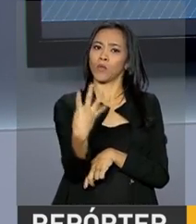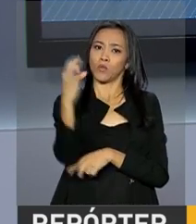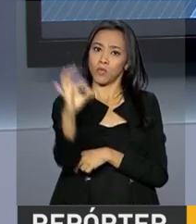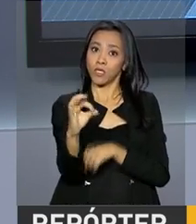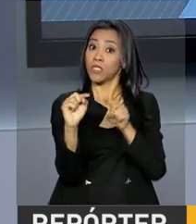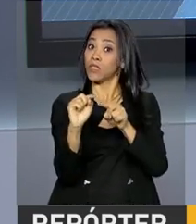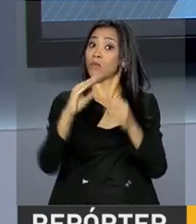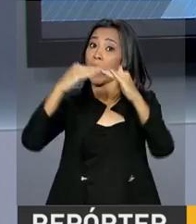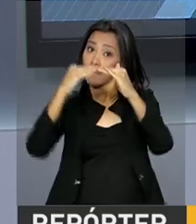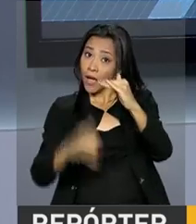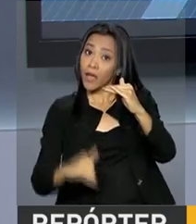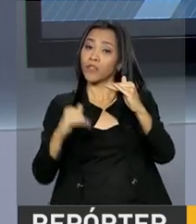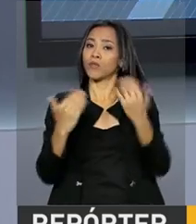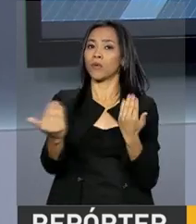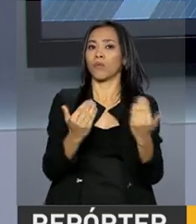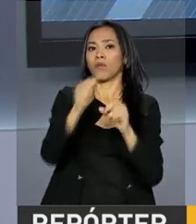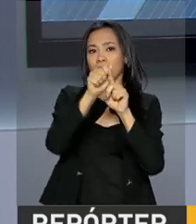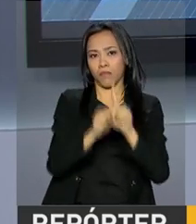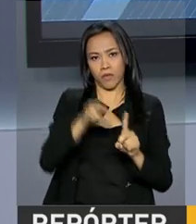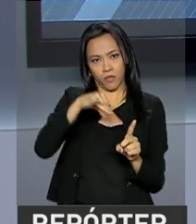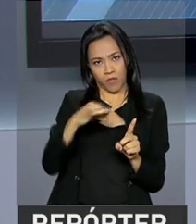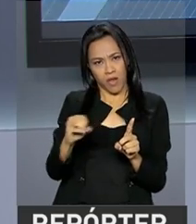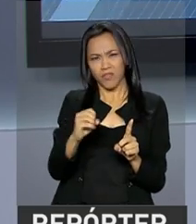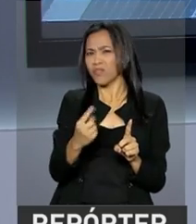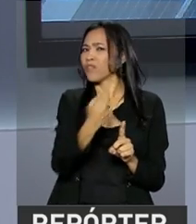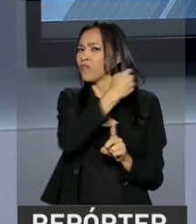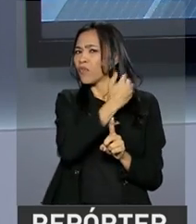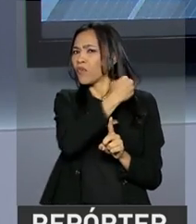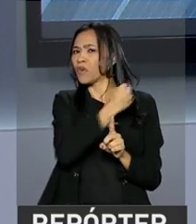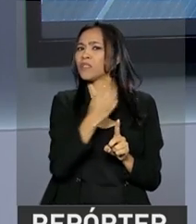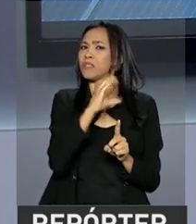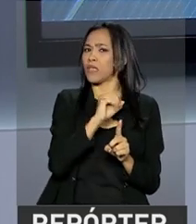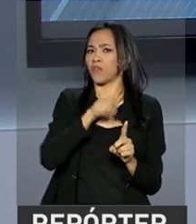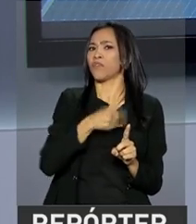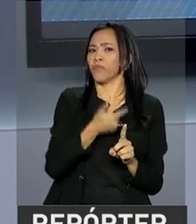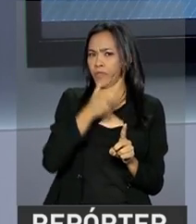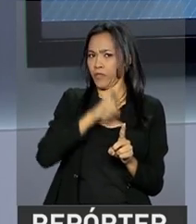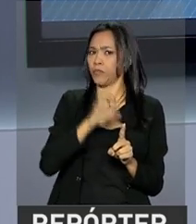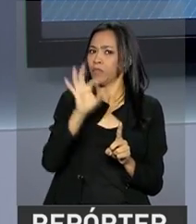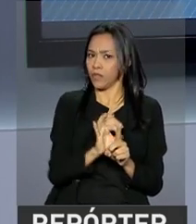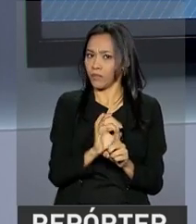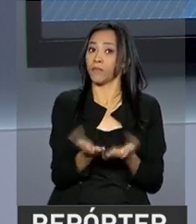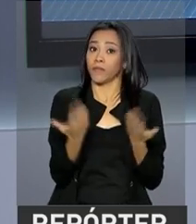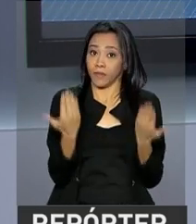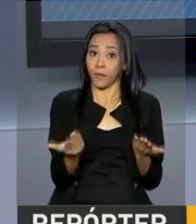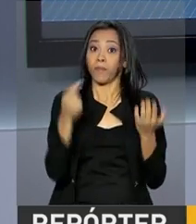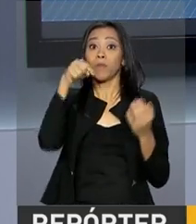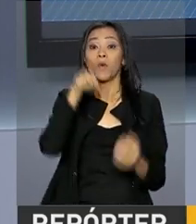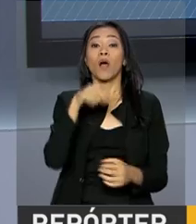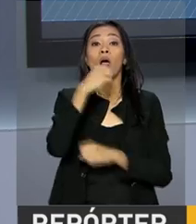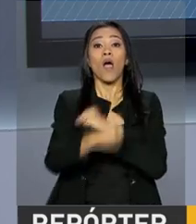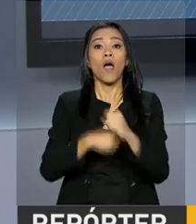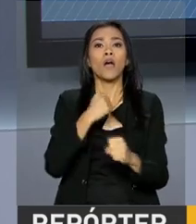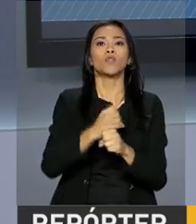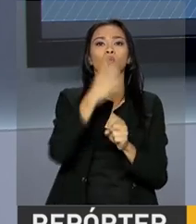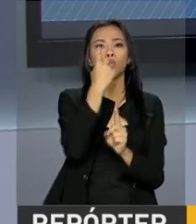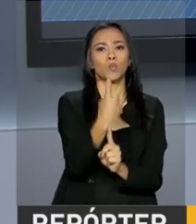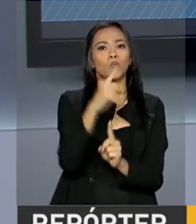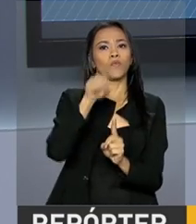abaixo do resultado do mês de março que foi de 0,25% no ano o índice está em